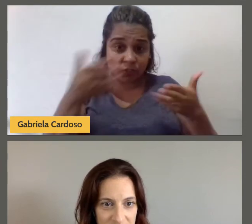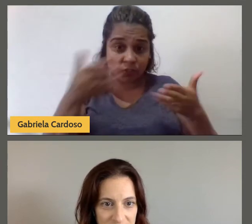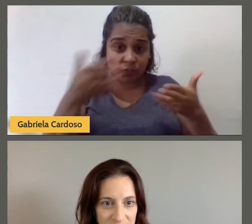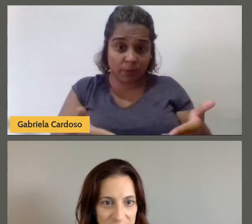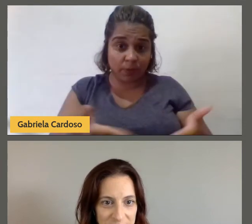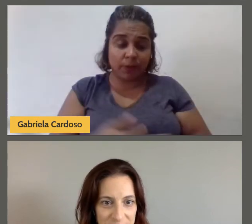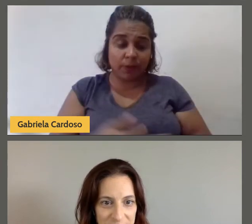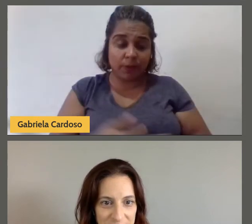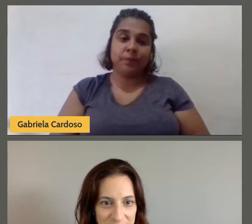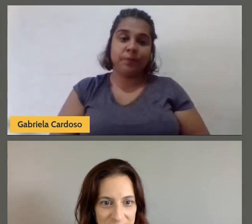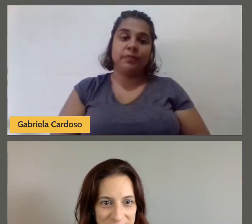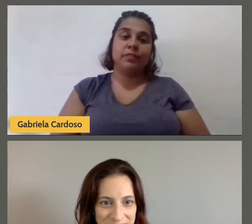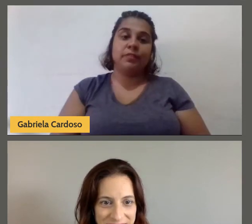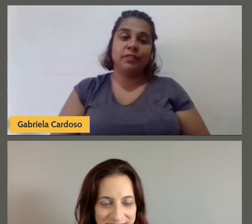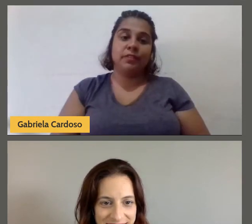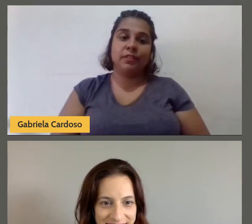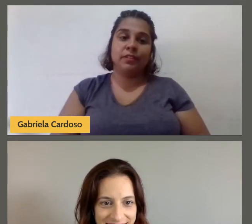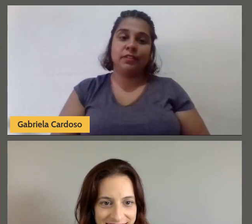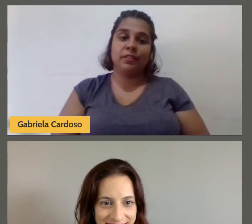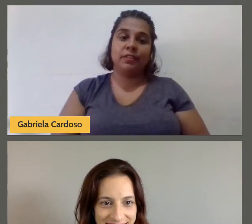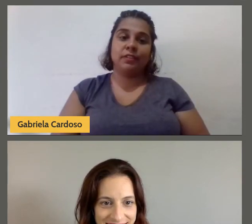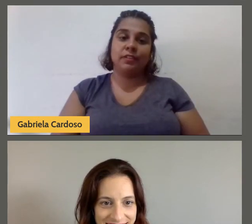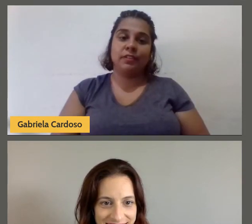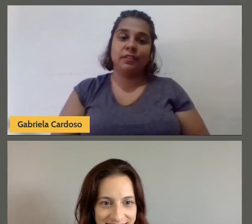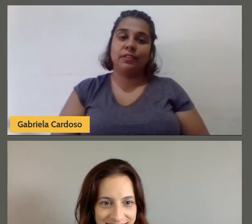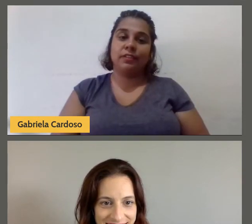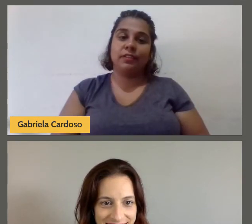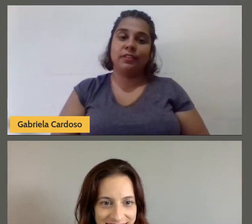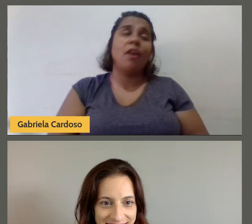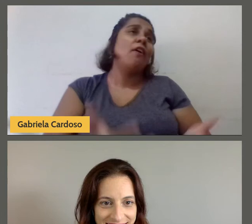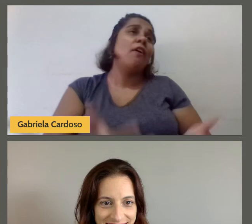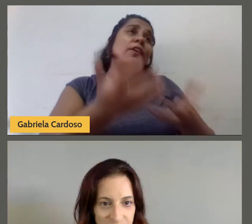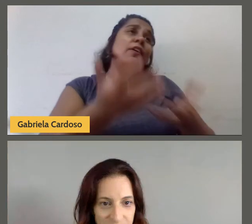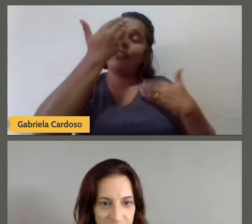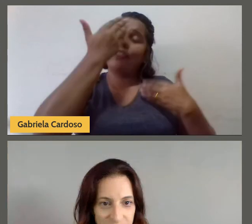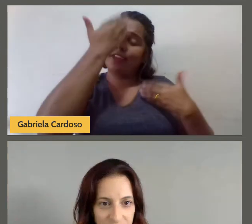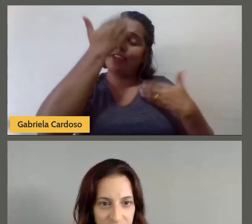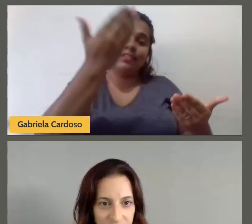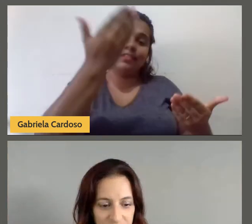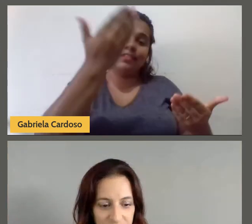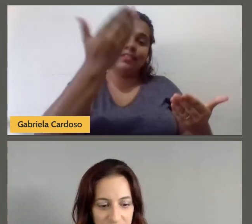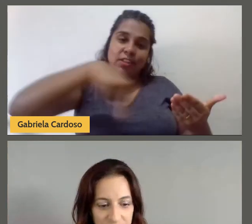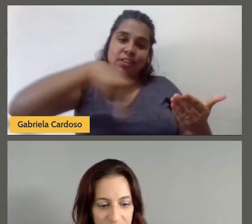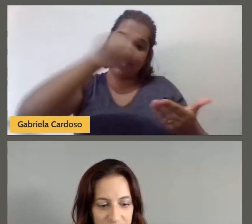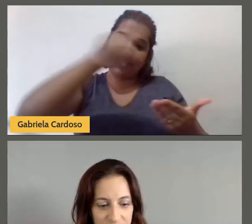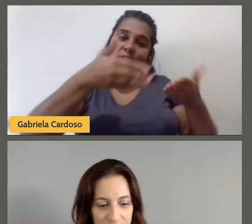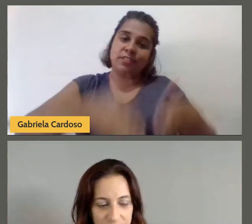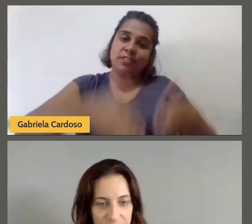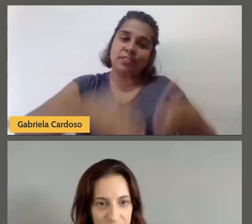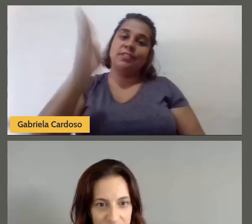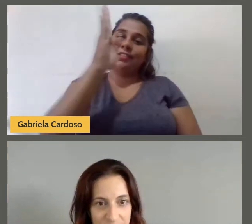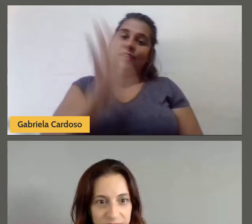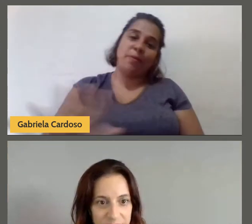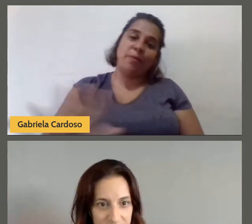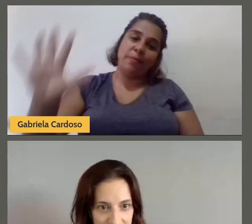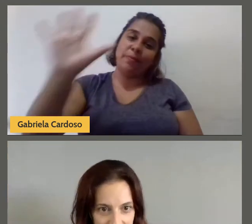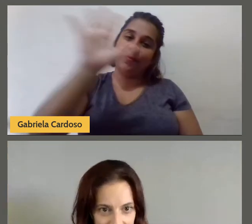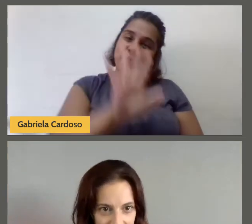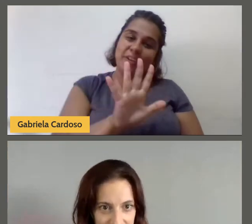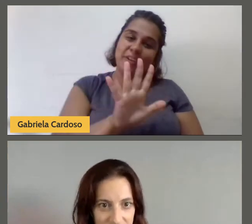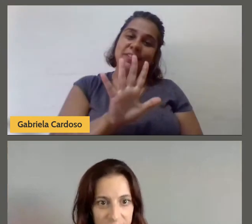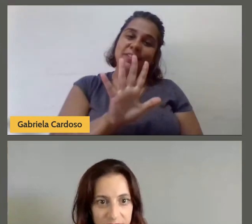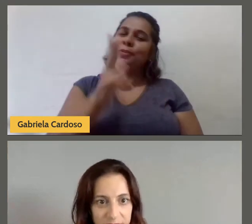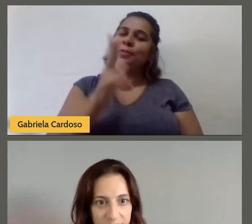lá. Acho que agradecendo, assim, sendo, acho que brasileiros, né, todos nós somos um pouco imigrantes, acho que é muito comum ter, né,